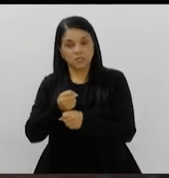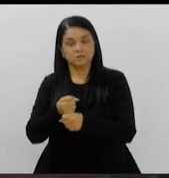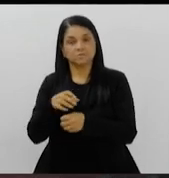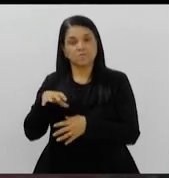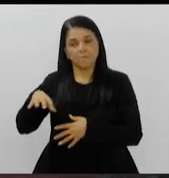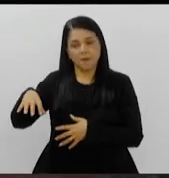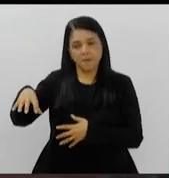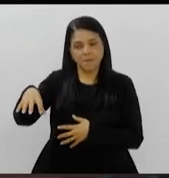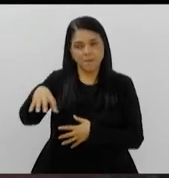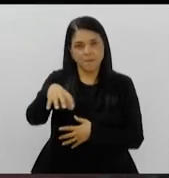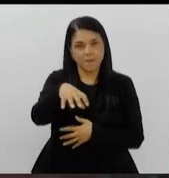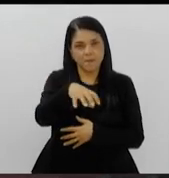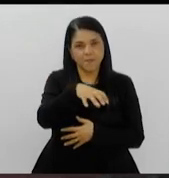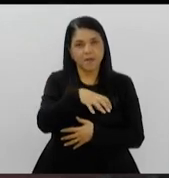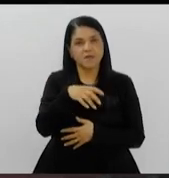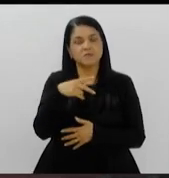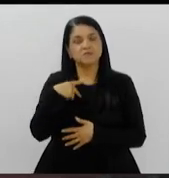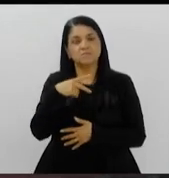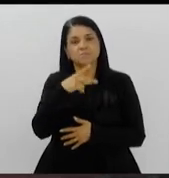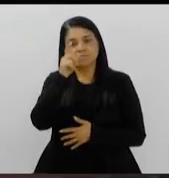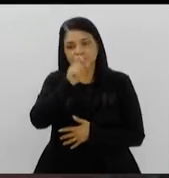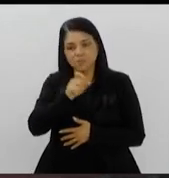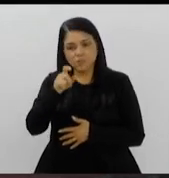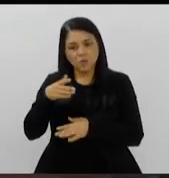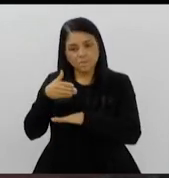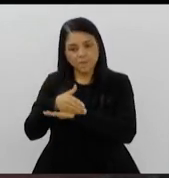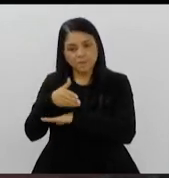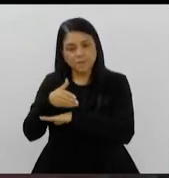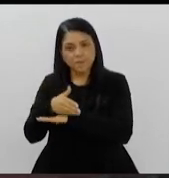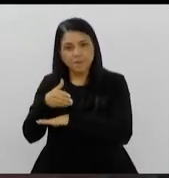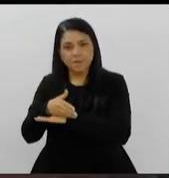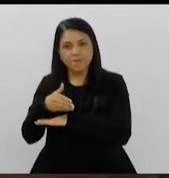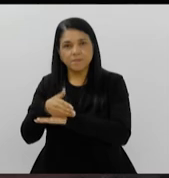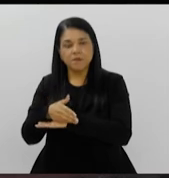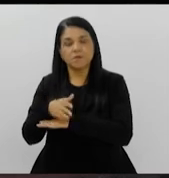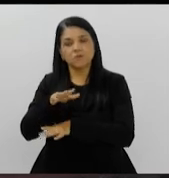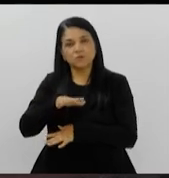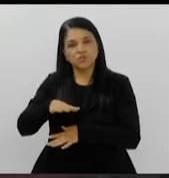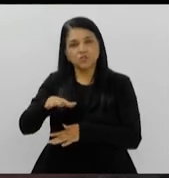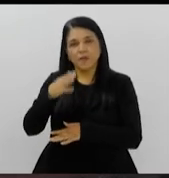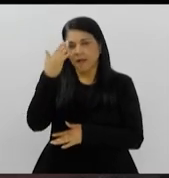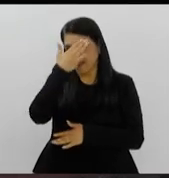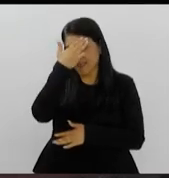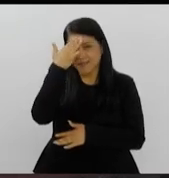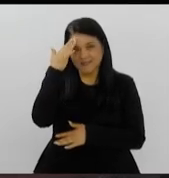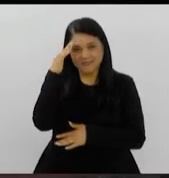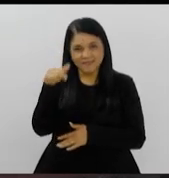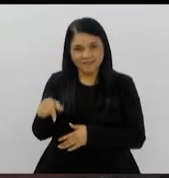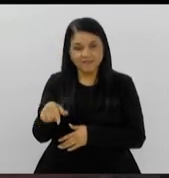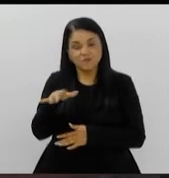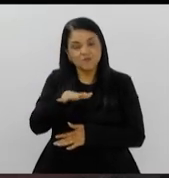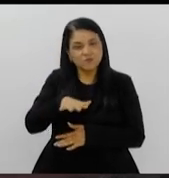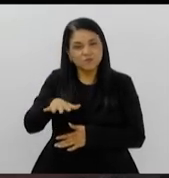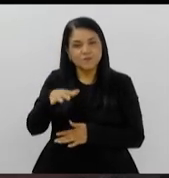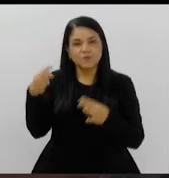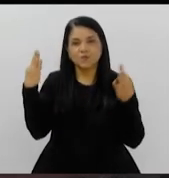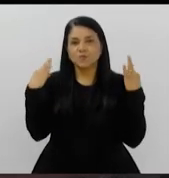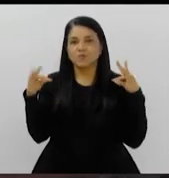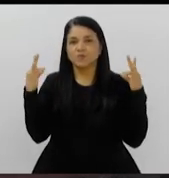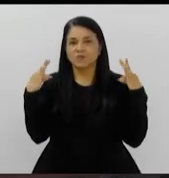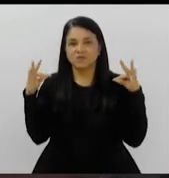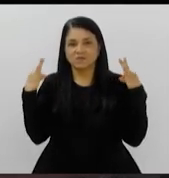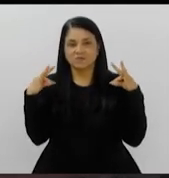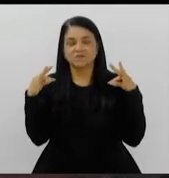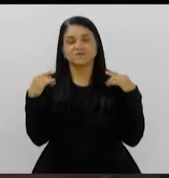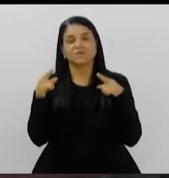circuito, né, para as pessoas poderem frequentar, para ser um espaço de lazer, para ser um espaço de turismo e